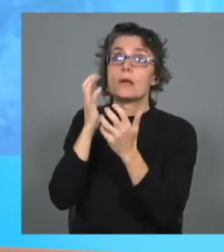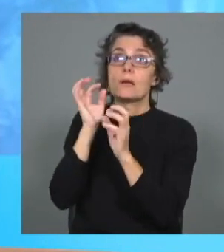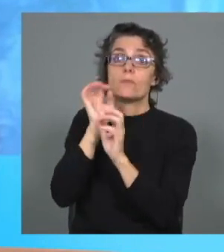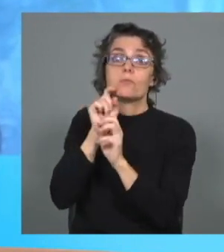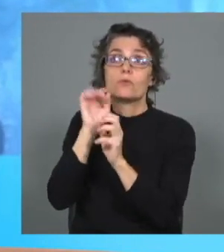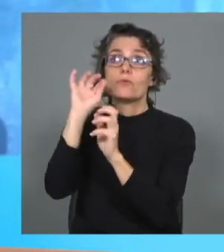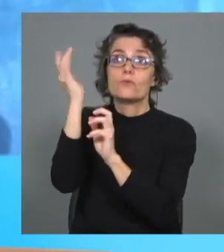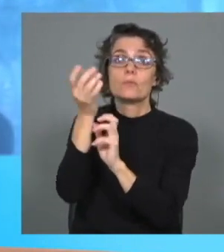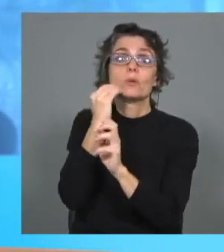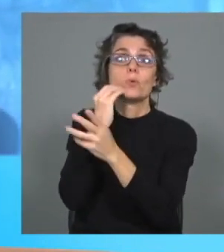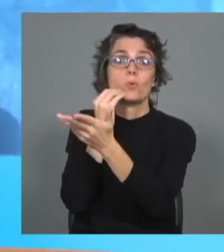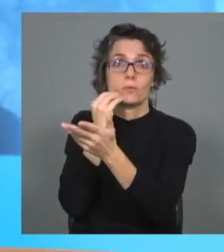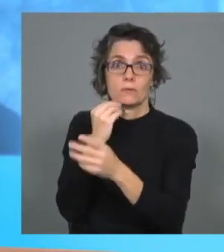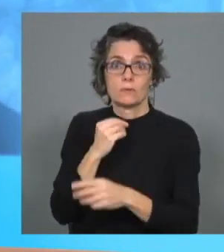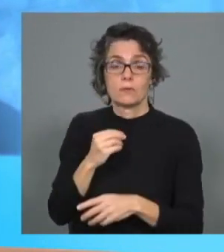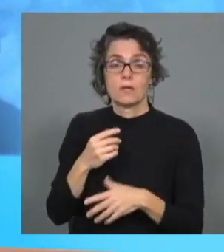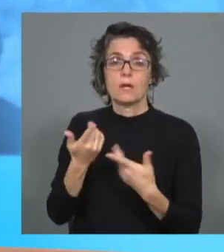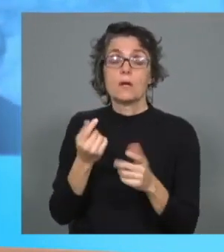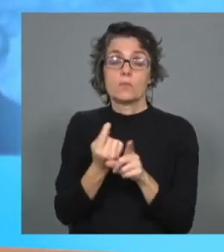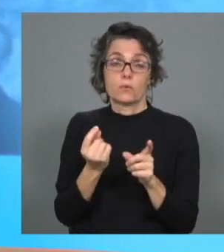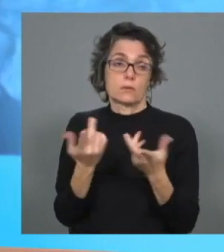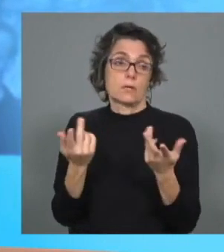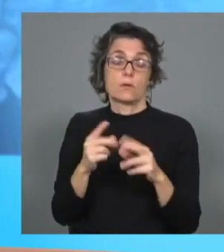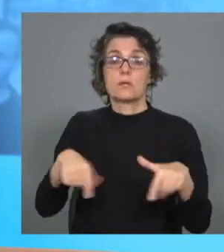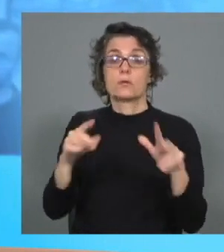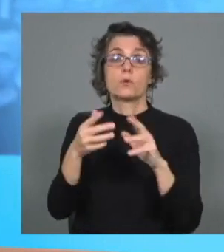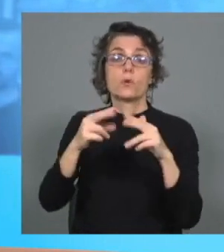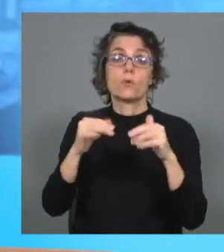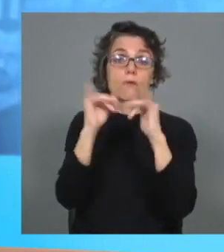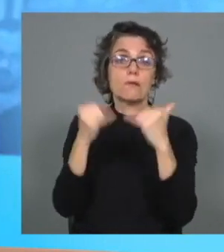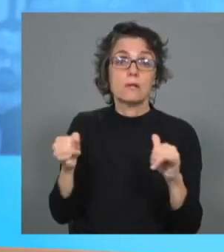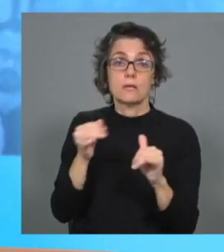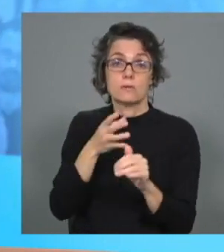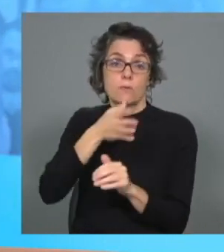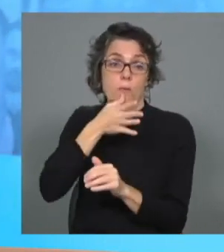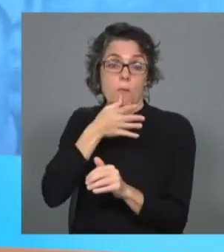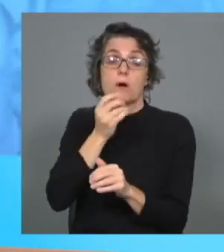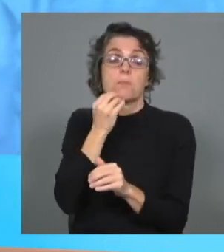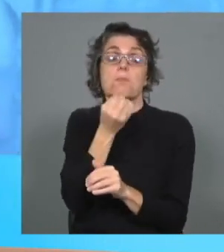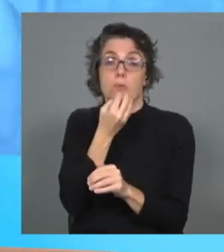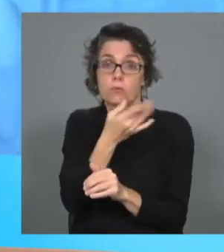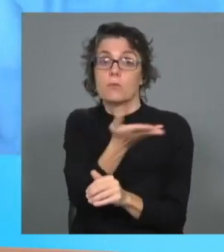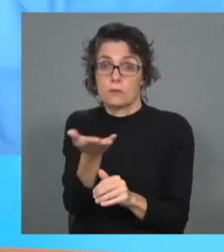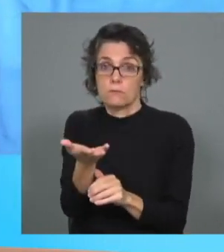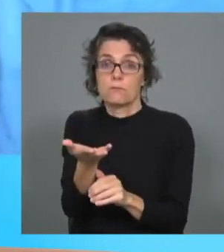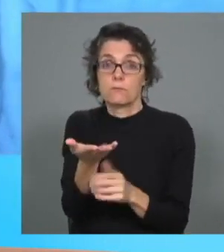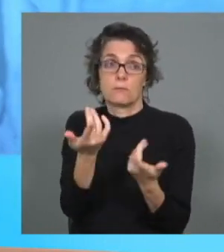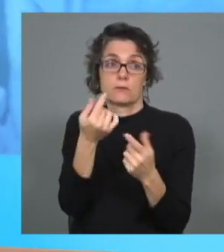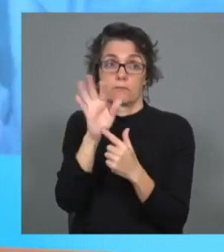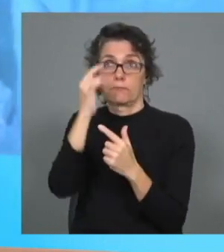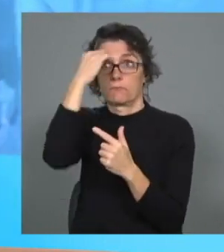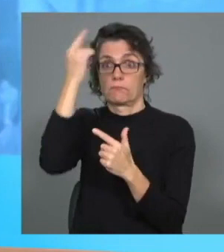realidade, independentemente do que se diga numa reunião internacional, se estamos a pensar num agricultor